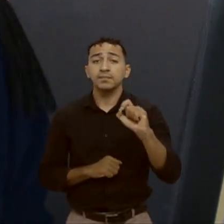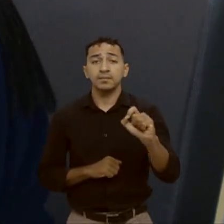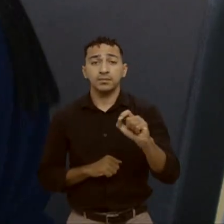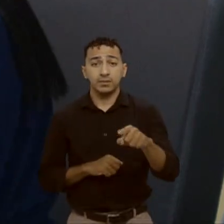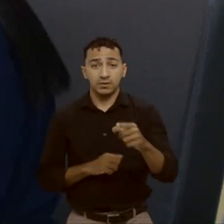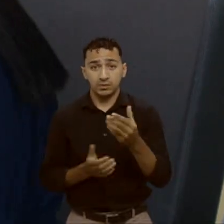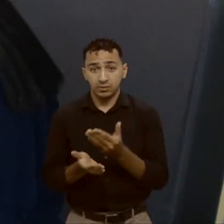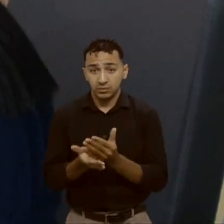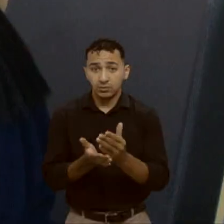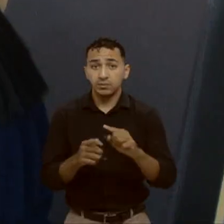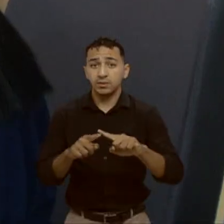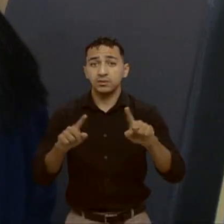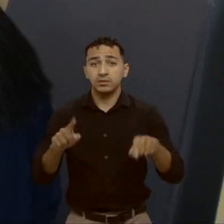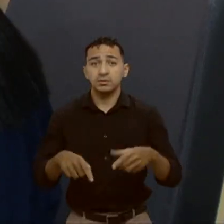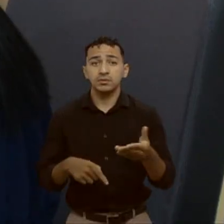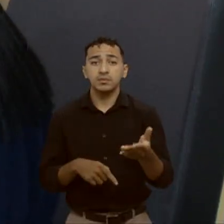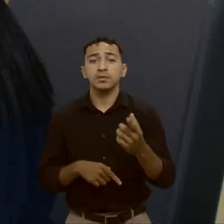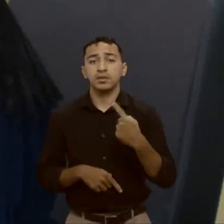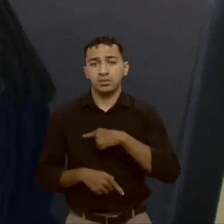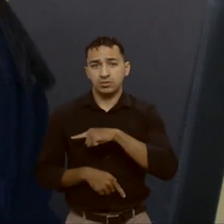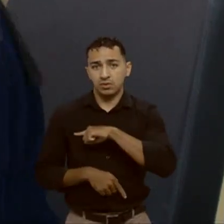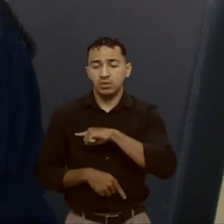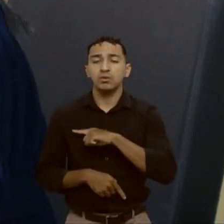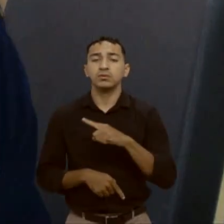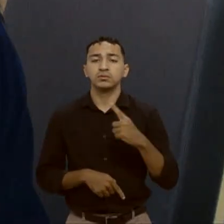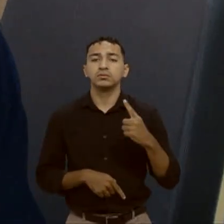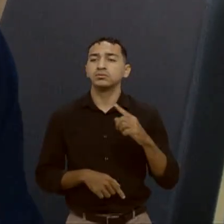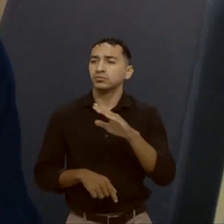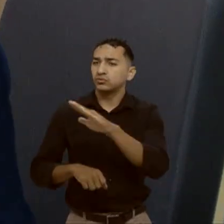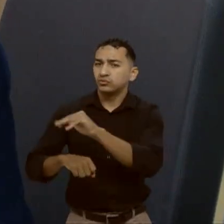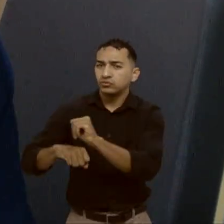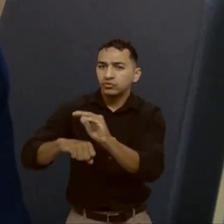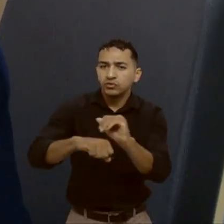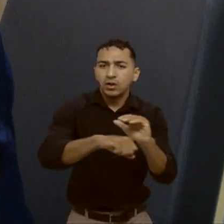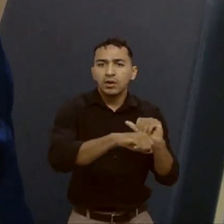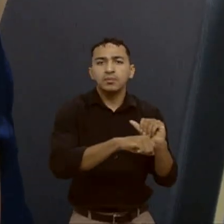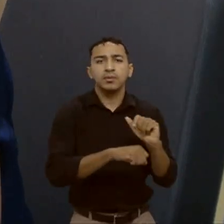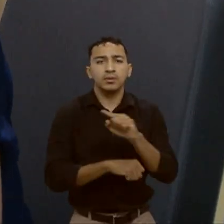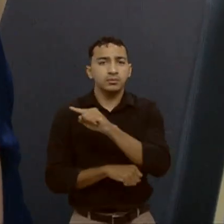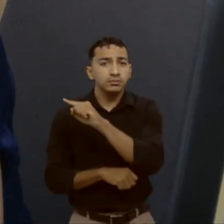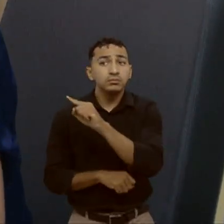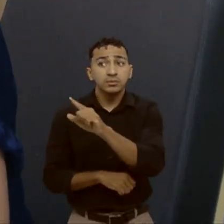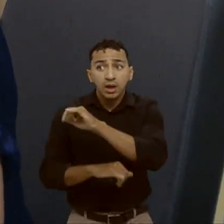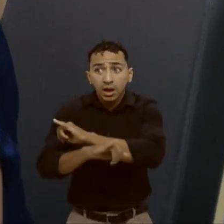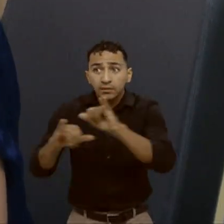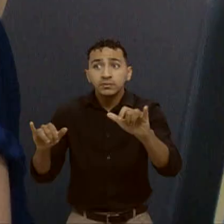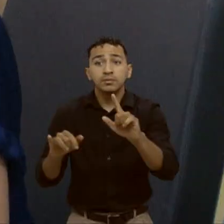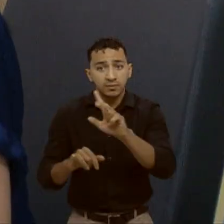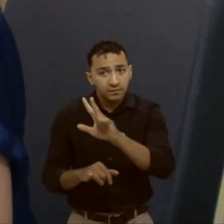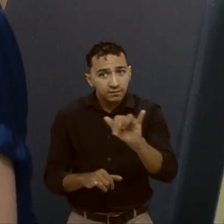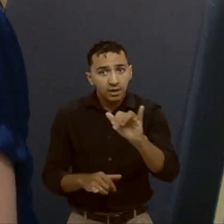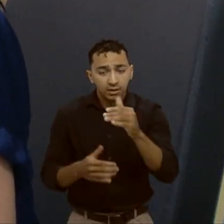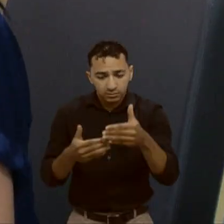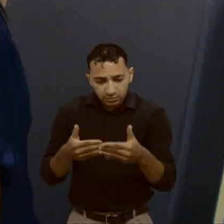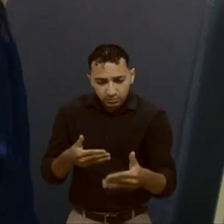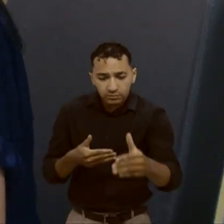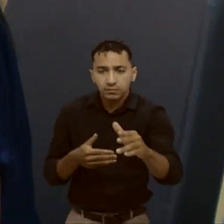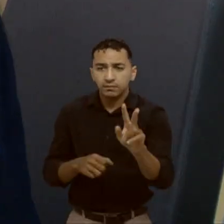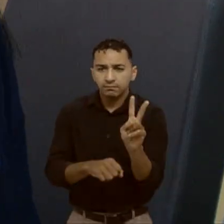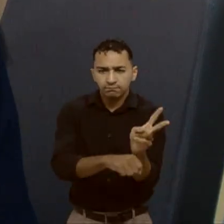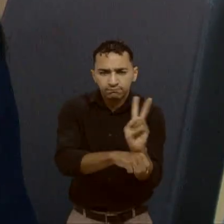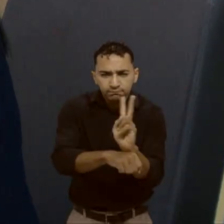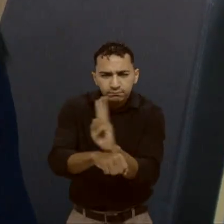nós chamamos os fornecedores e avisamos tudo que seria fiscalizado. E, na verdade, nós fizemos